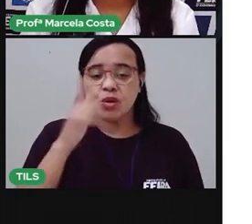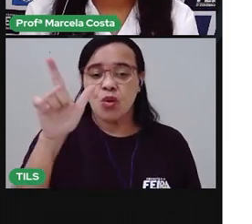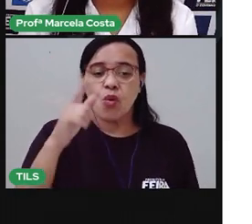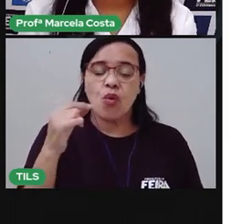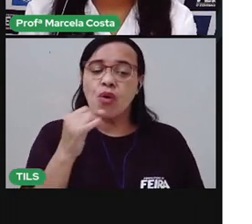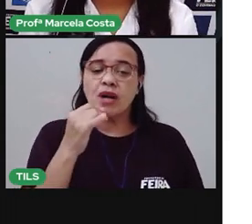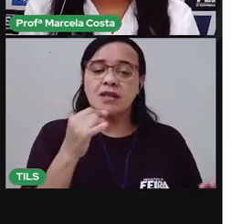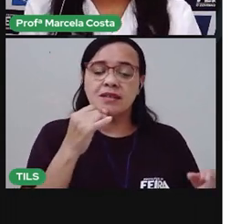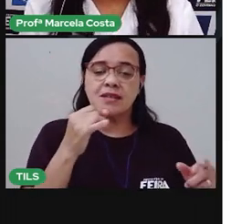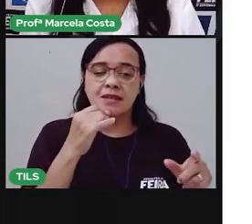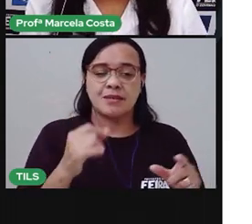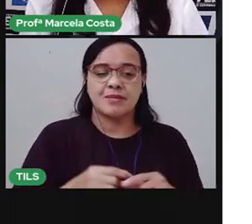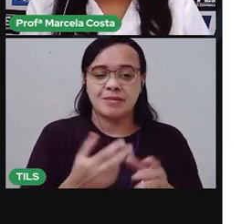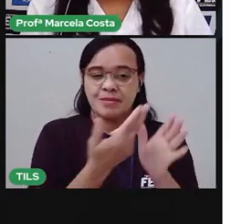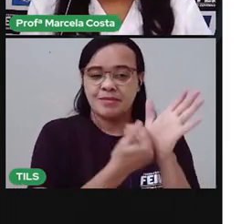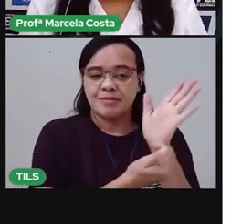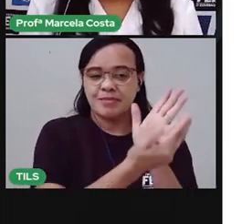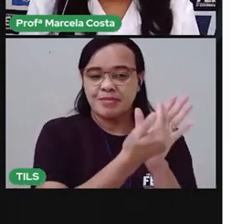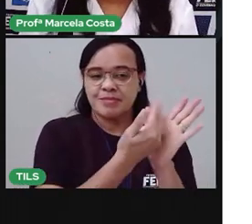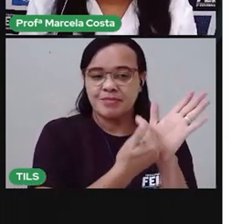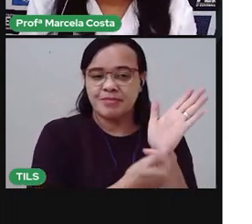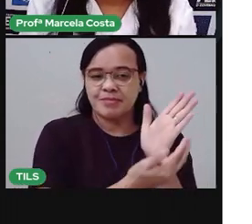outras palavras agora